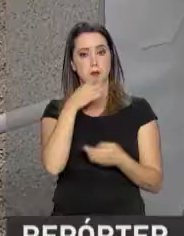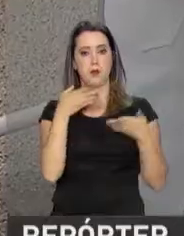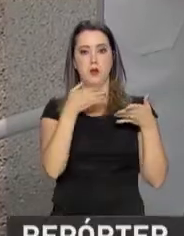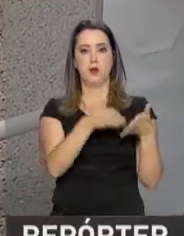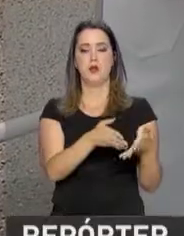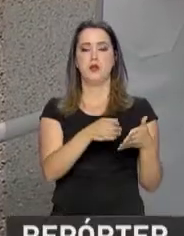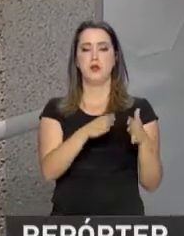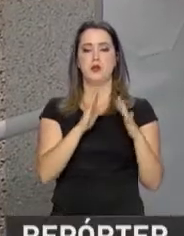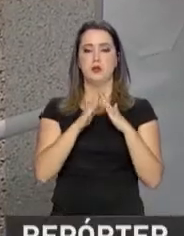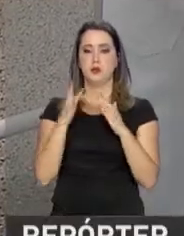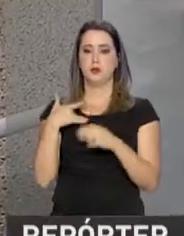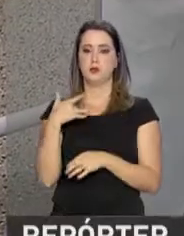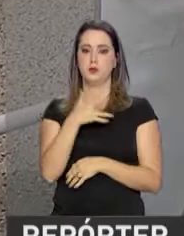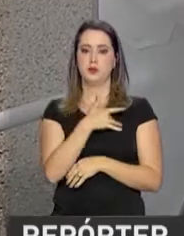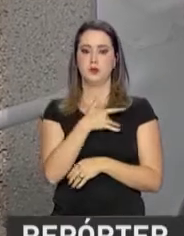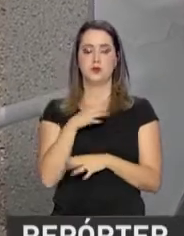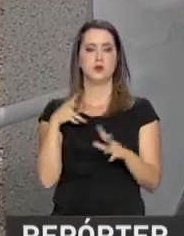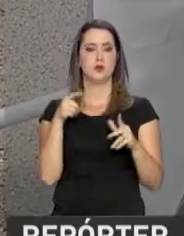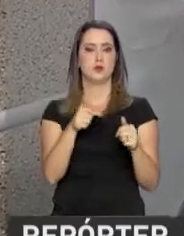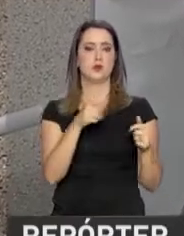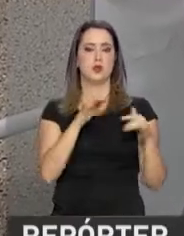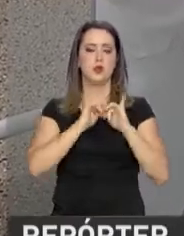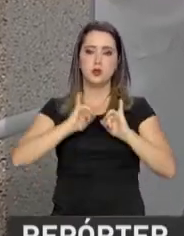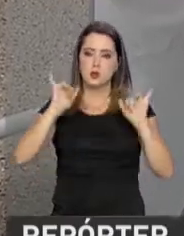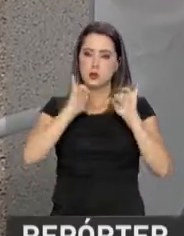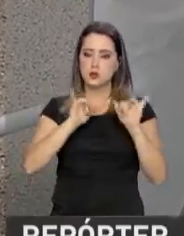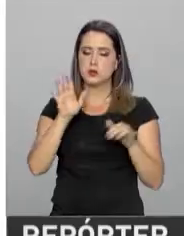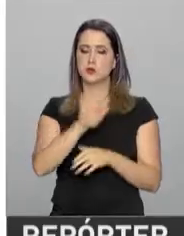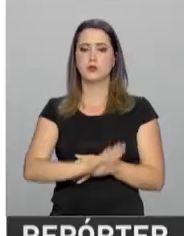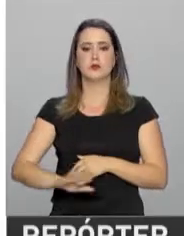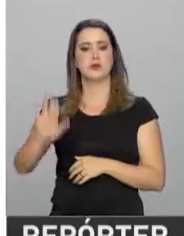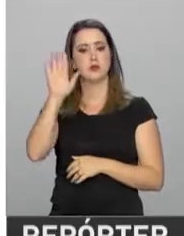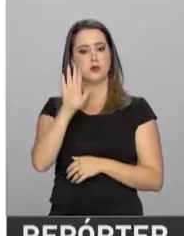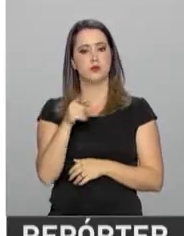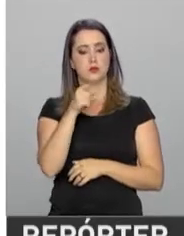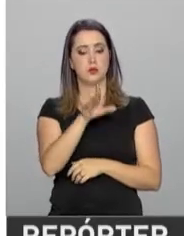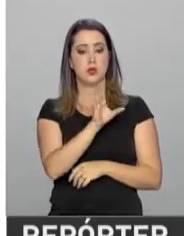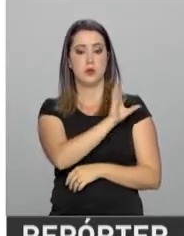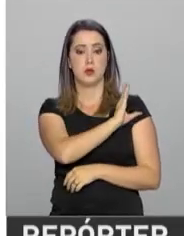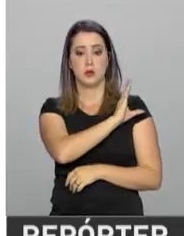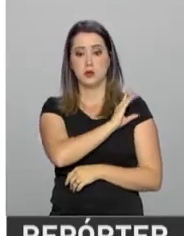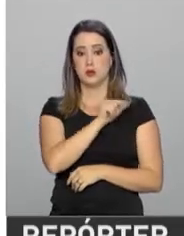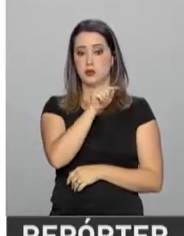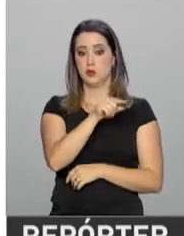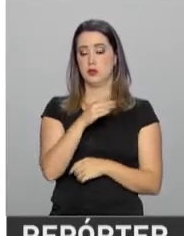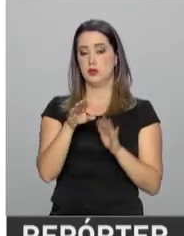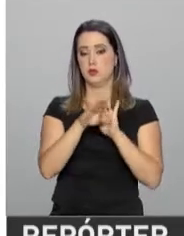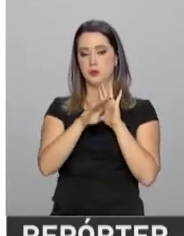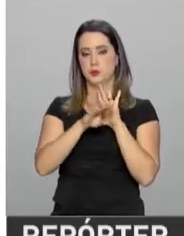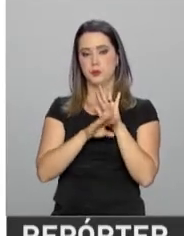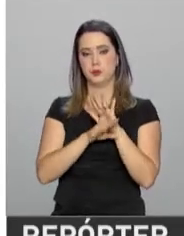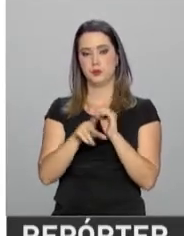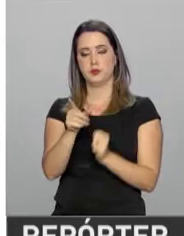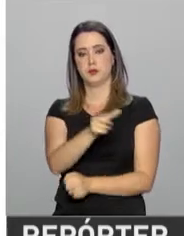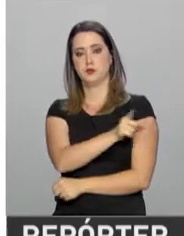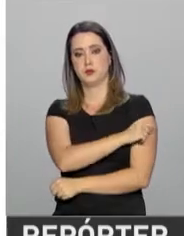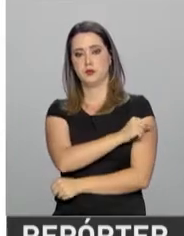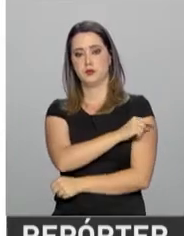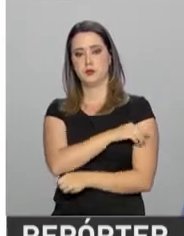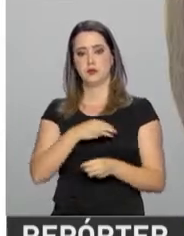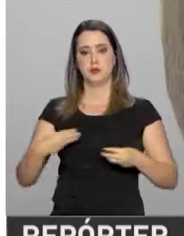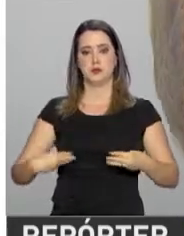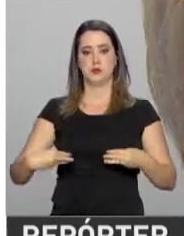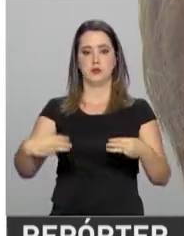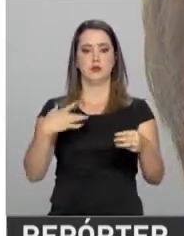para imunização em todas as campanhas nacionais para a coordenadora do programa nacional de imunizações do ministério da saúde